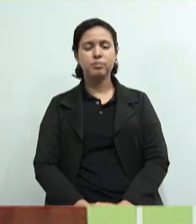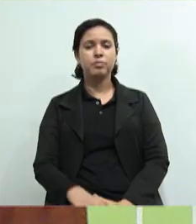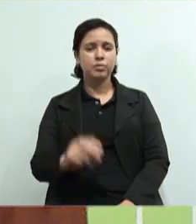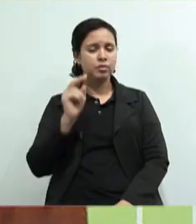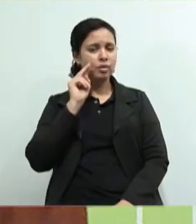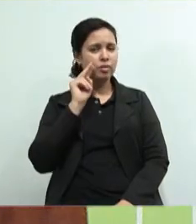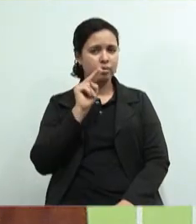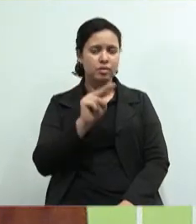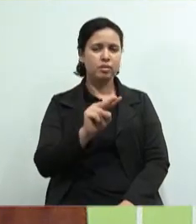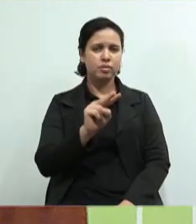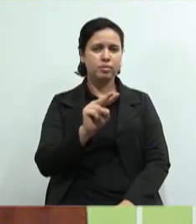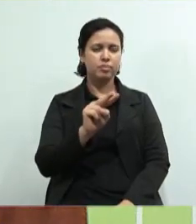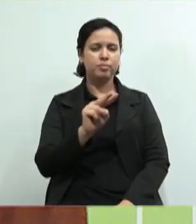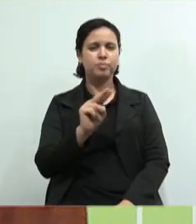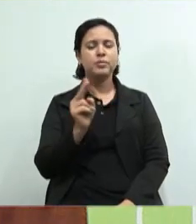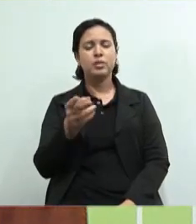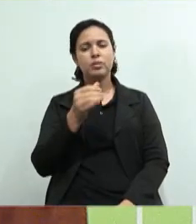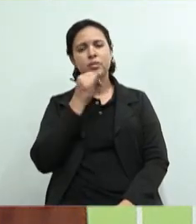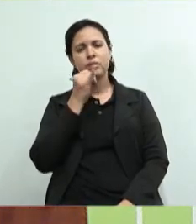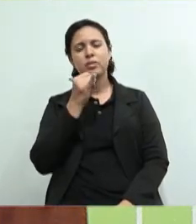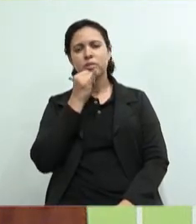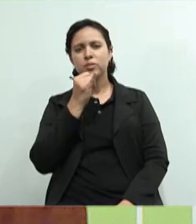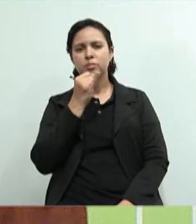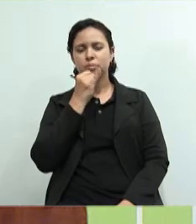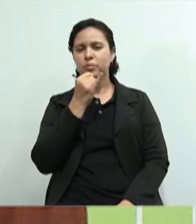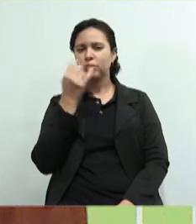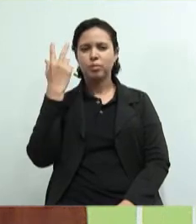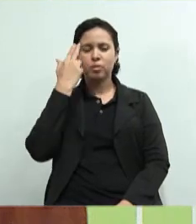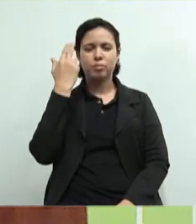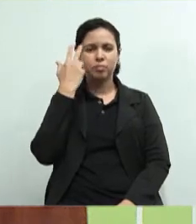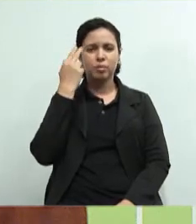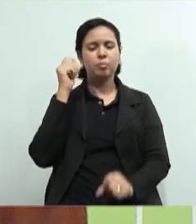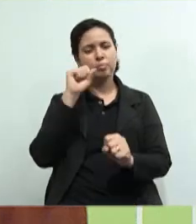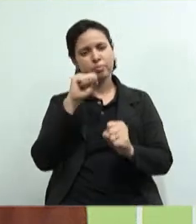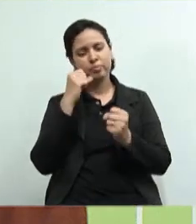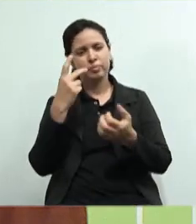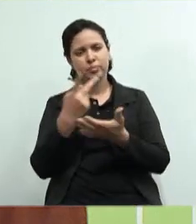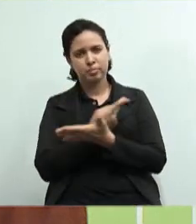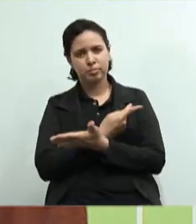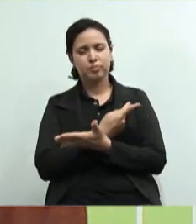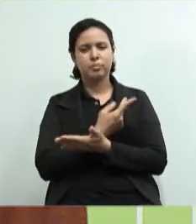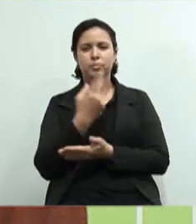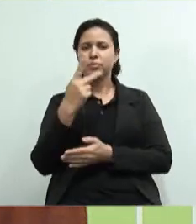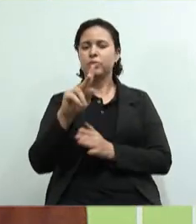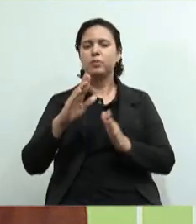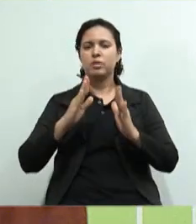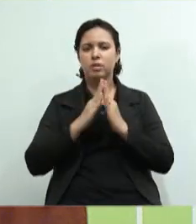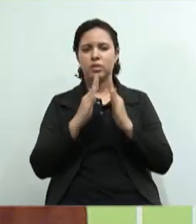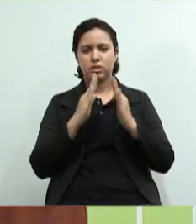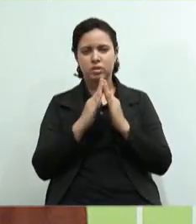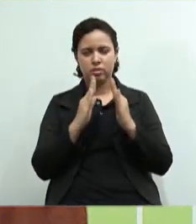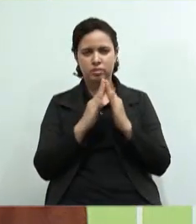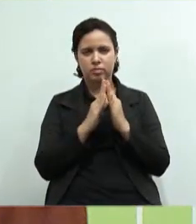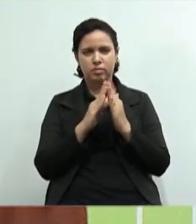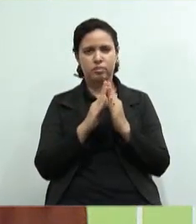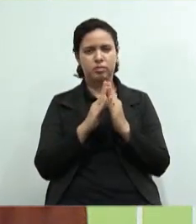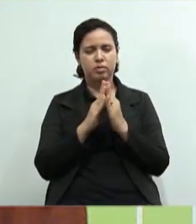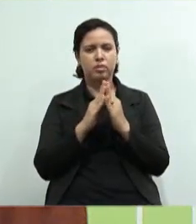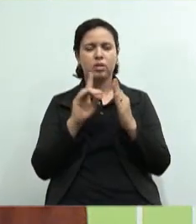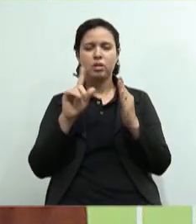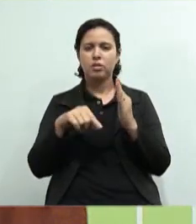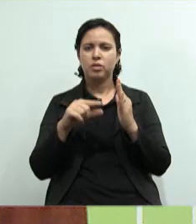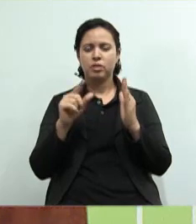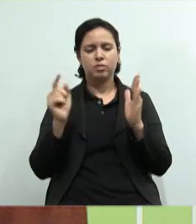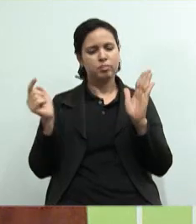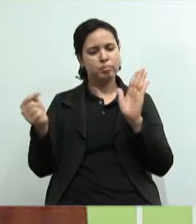Viram só? É um exemplo bem comum que pode acontecer na casa da gente, né? Você vai ligar um aparelho, um